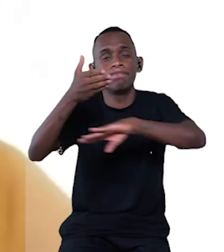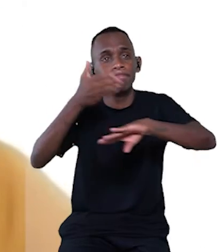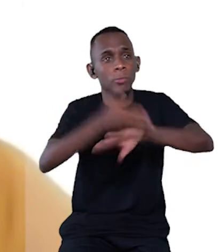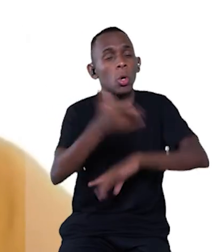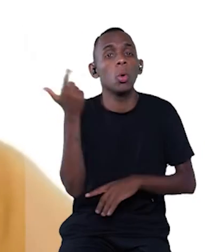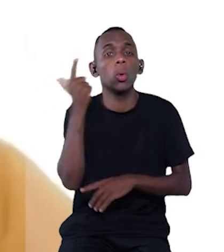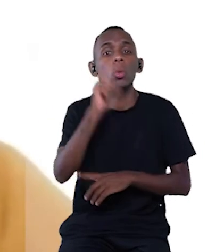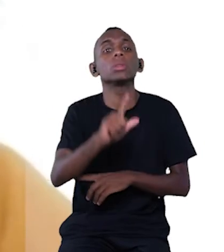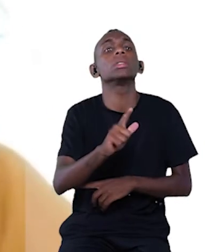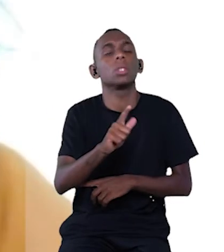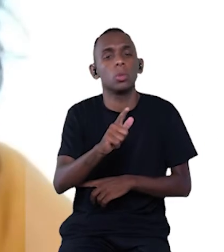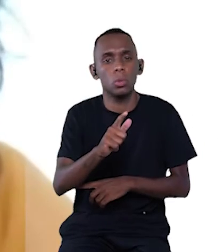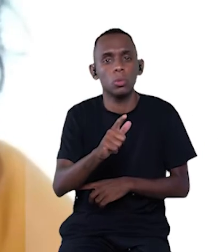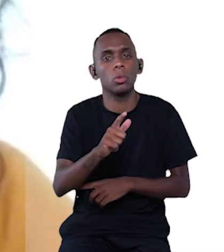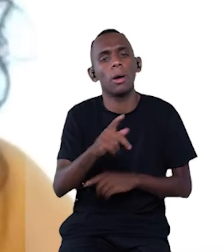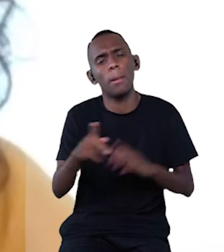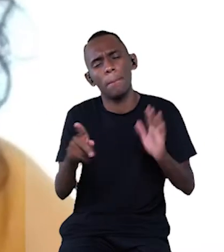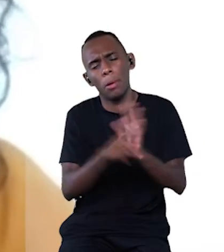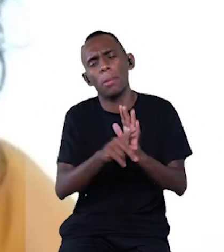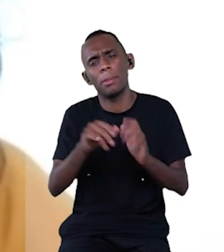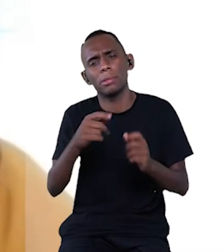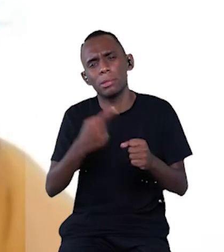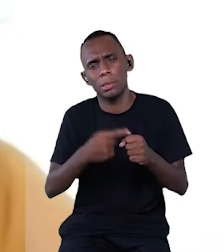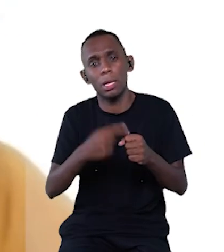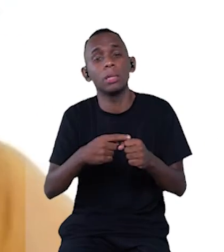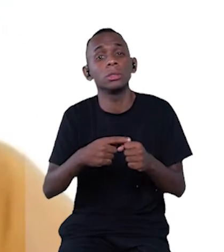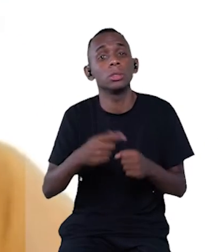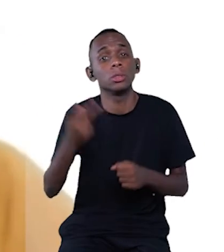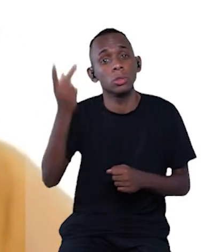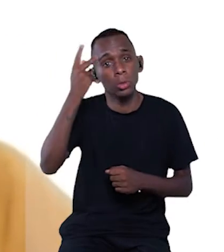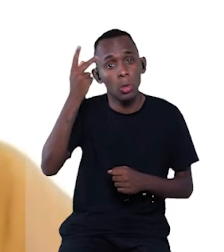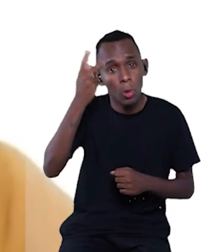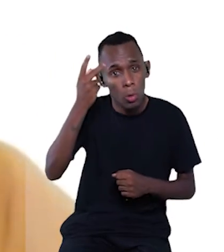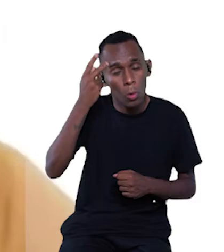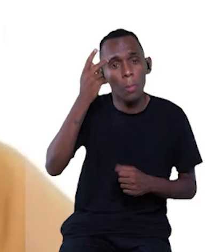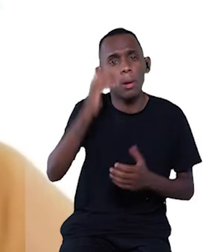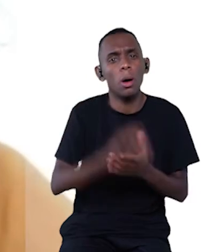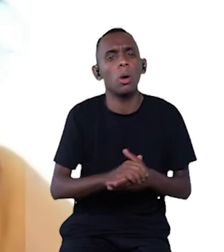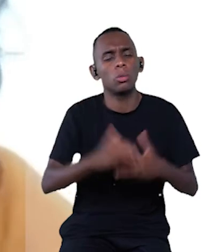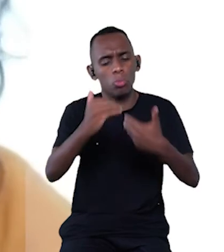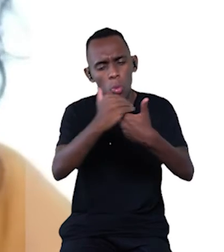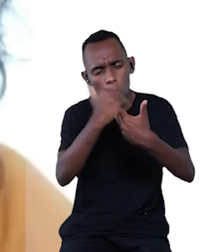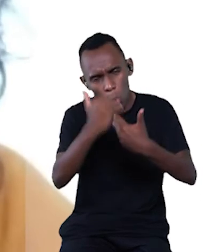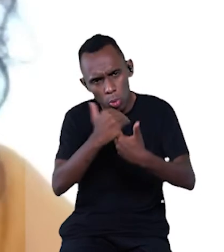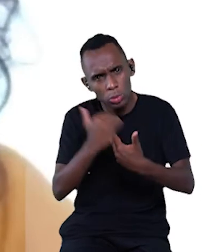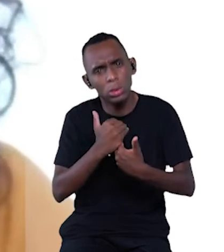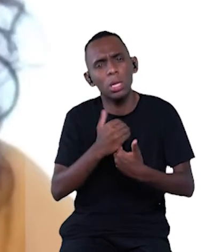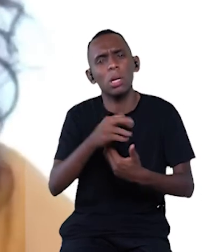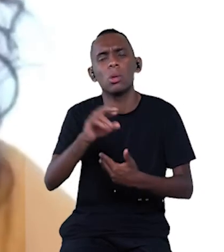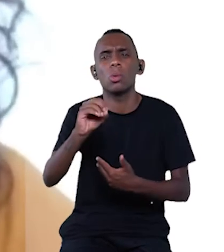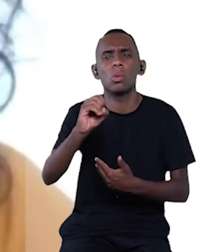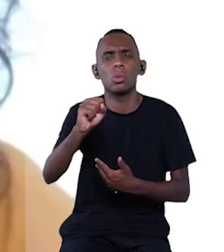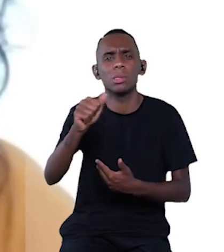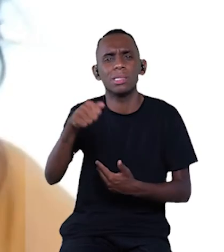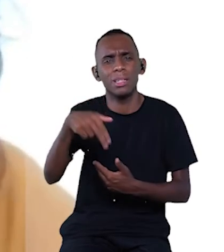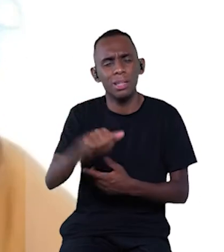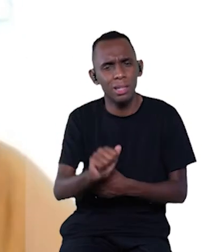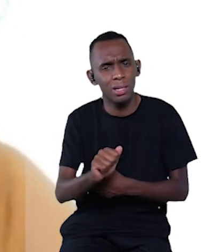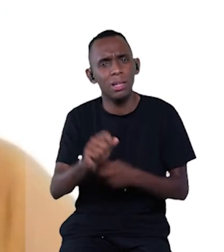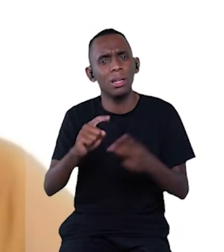A gente passou pelo Laboratório Novas Histórias de São Paulo, a gente teve consultoria do Esmir Filho,